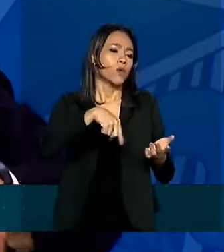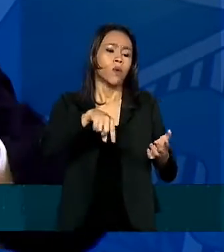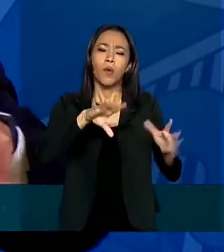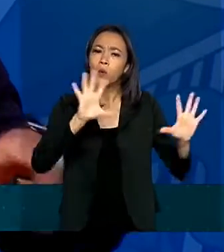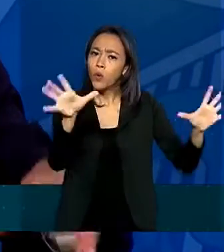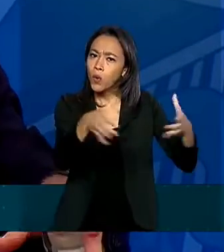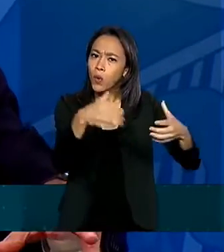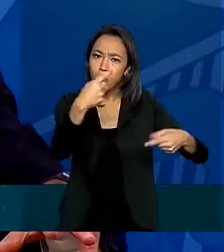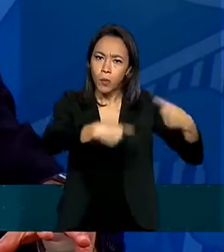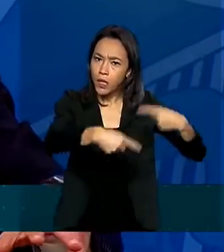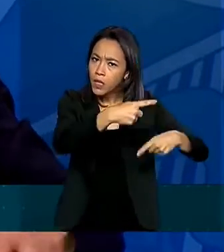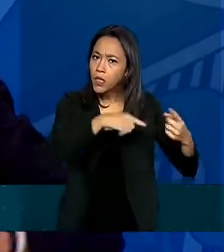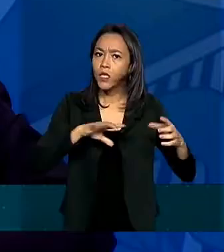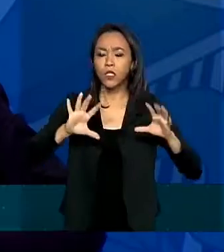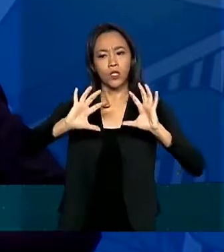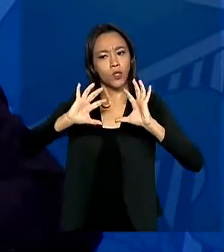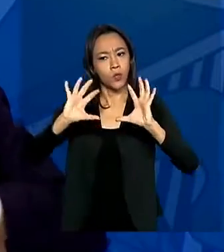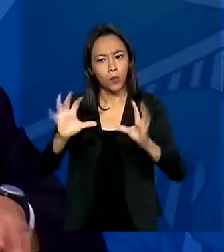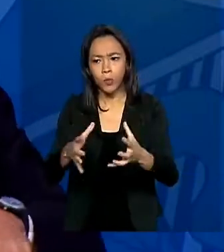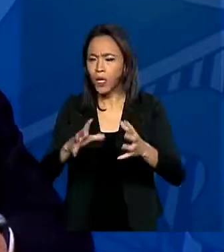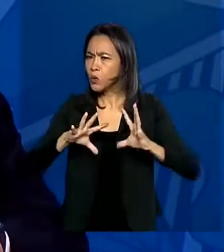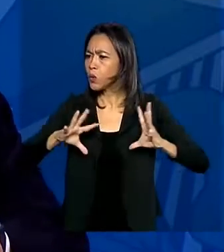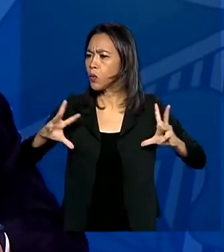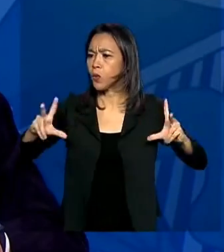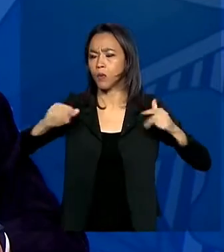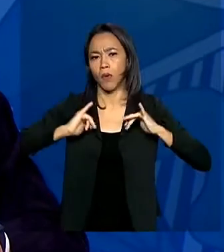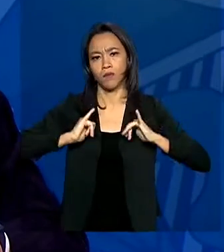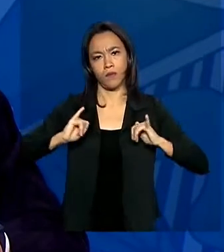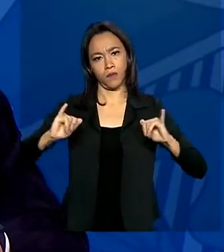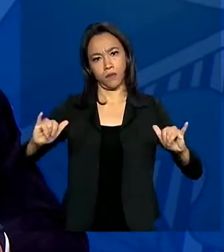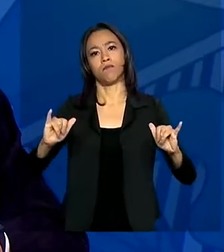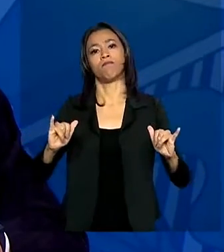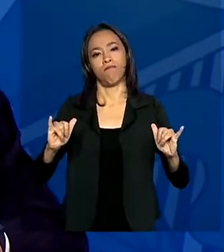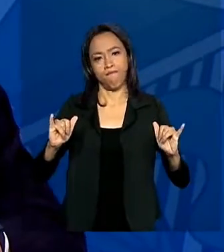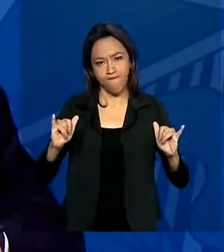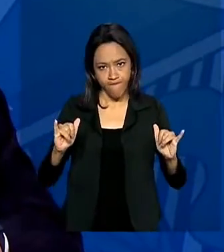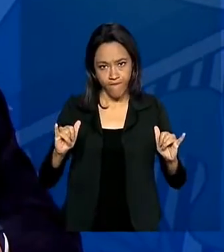A regra é um dos principais dispositivos atuais de controle das despesas do governo.